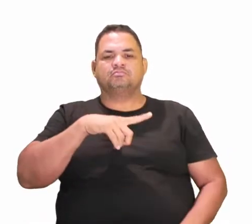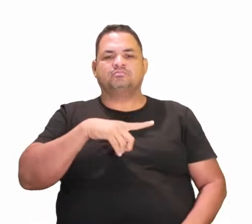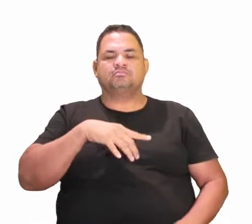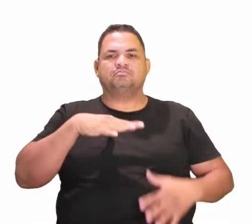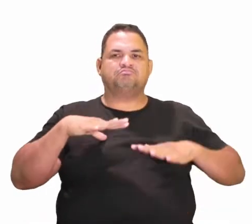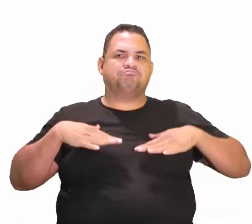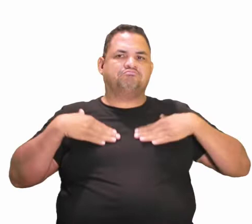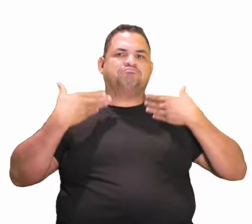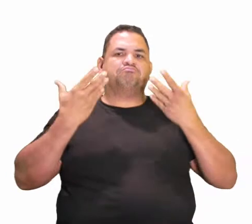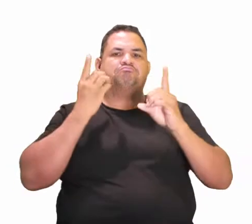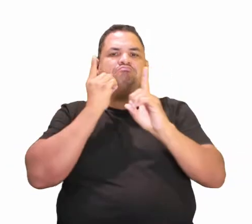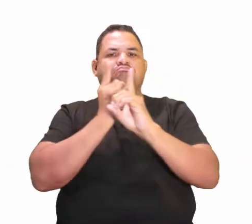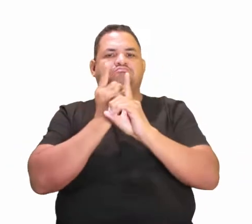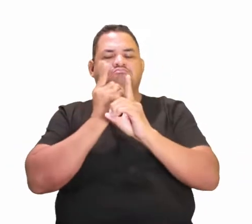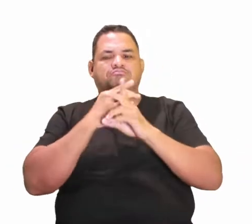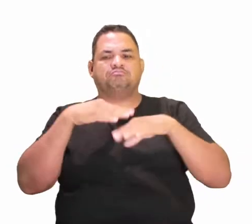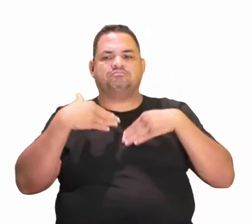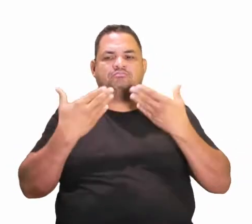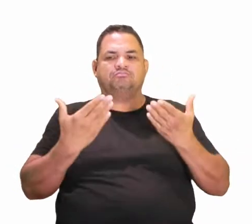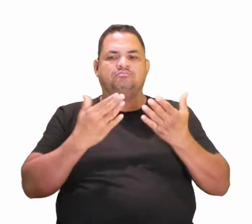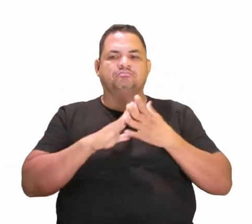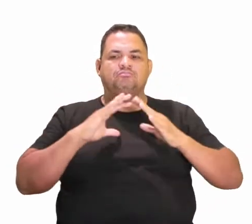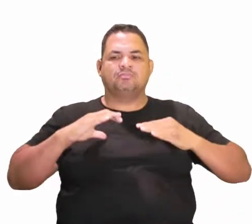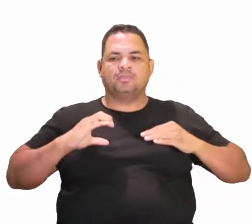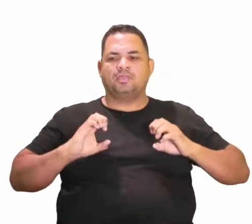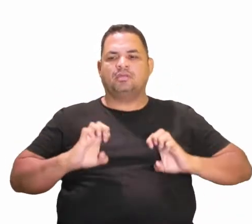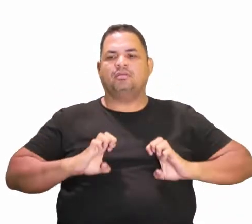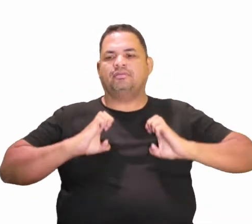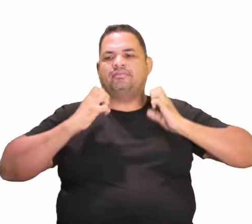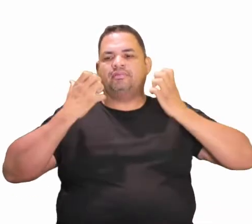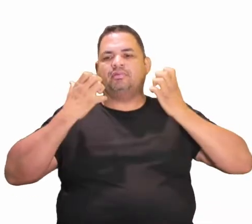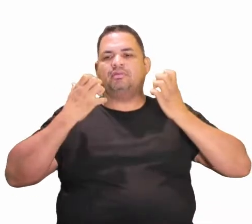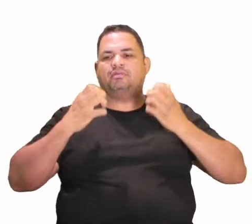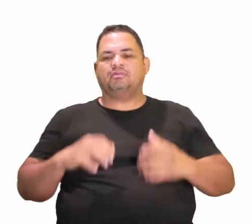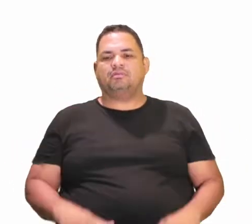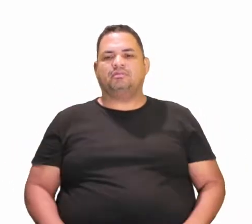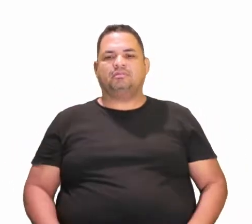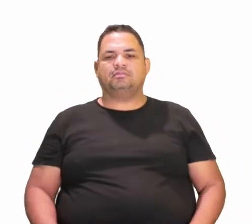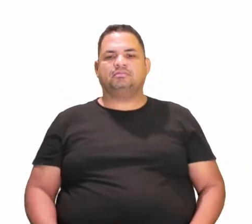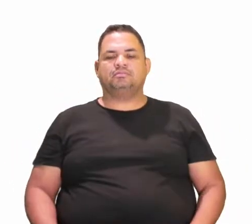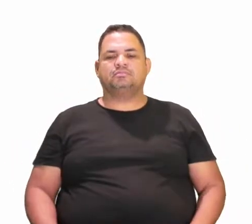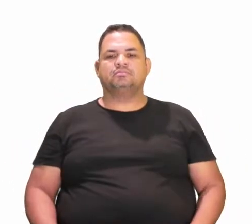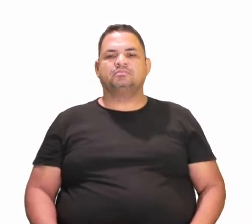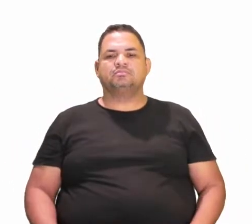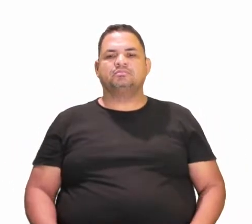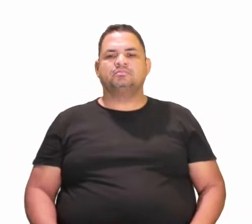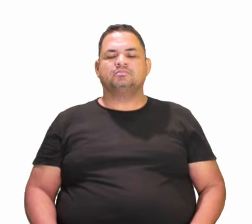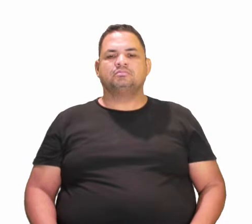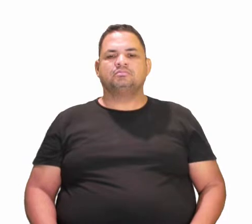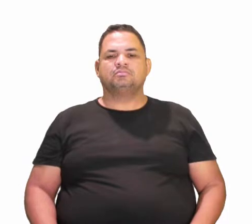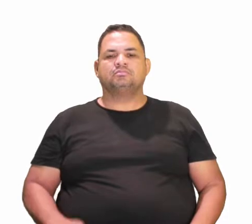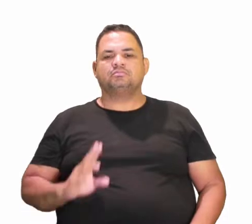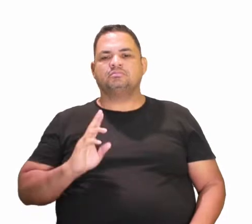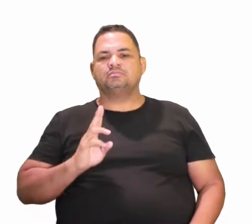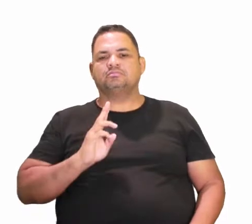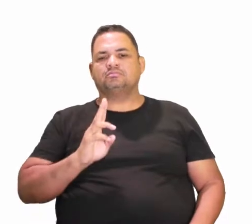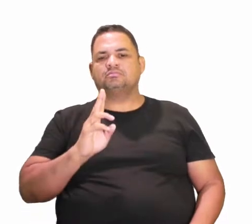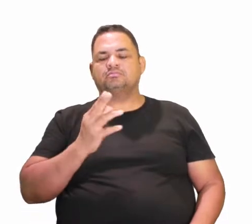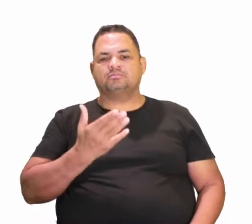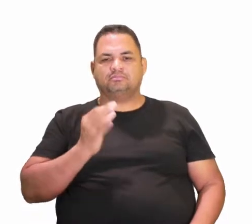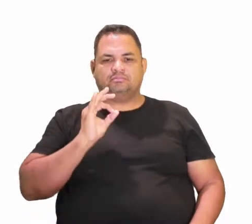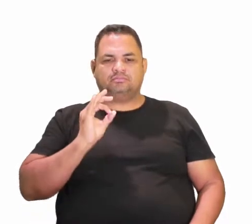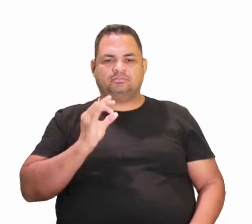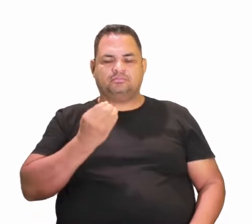sendo de um encontro sendo de um evento você vai usar os ordinal numbers sempre sempre sempre sempre